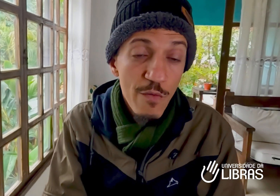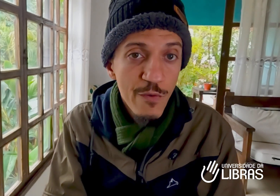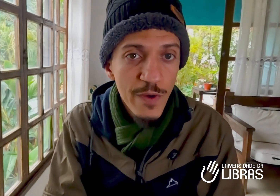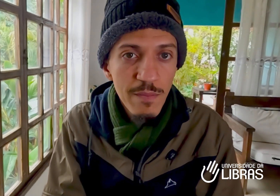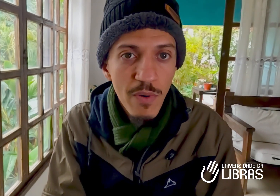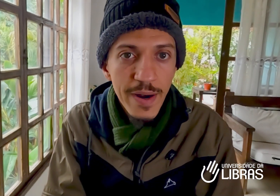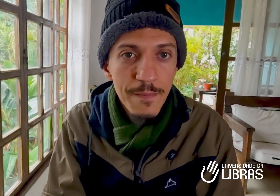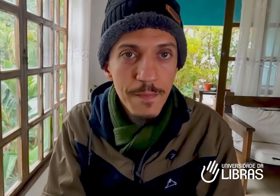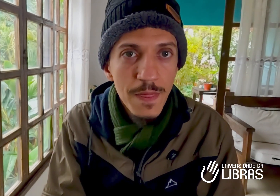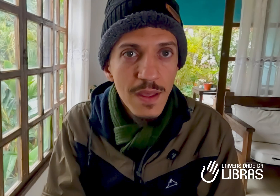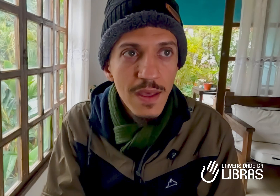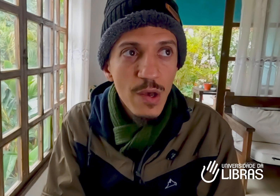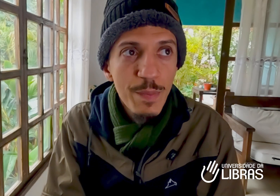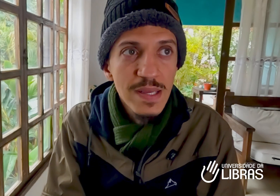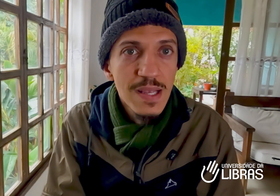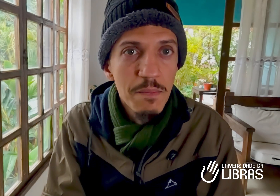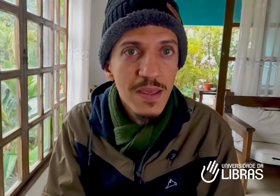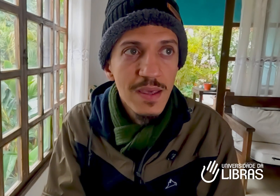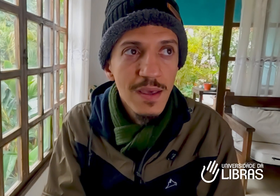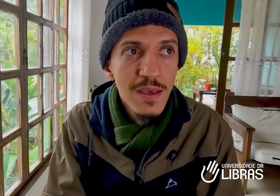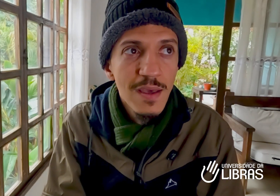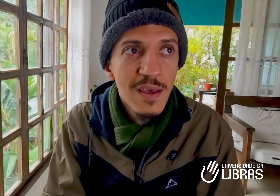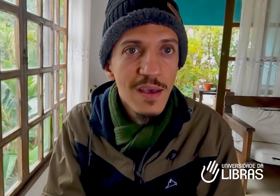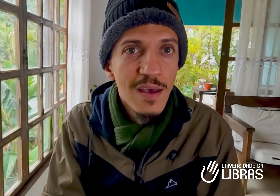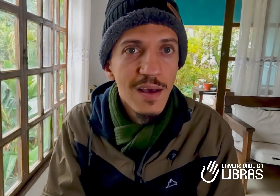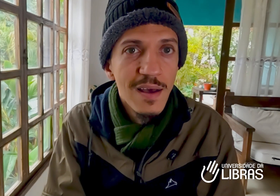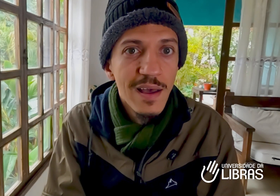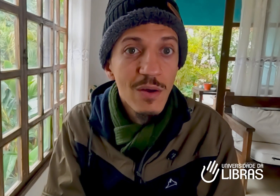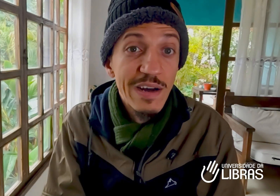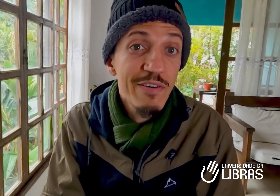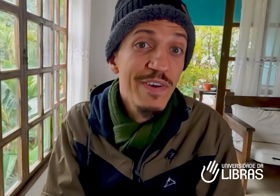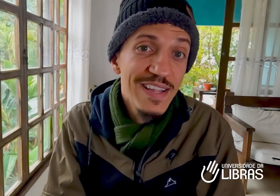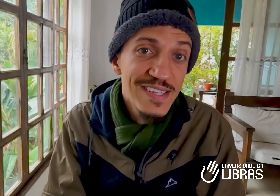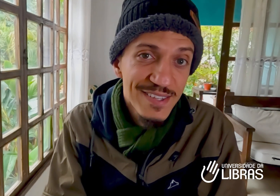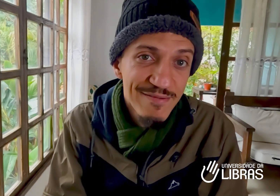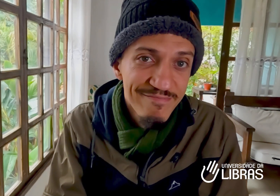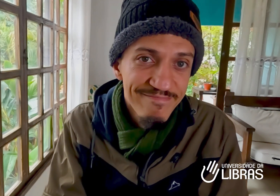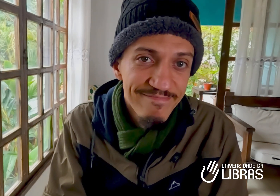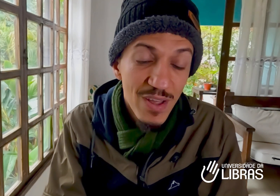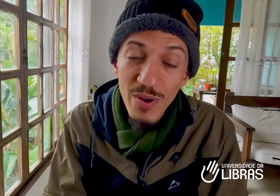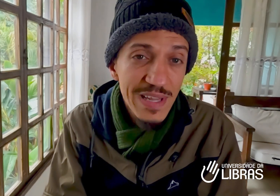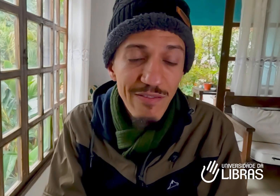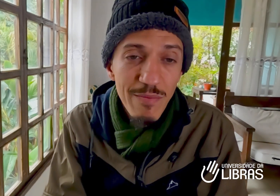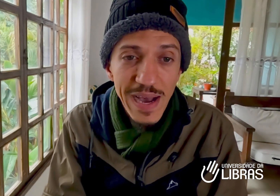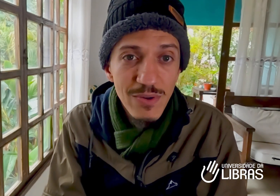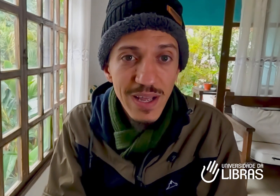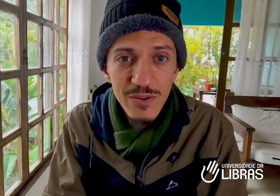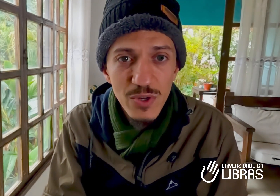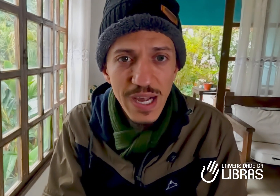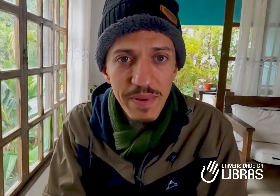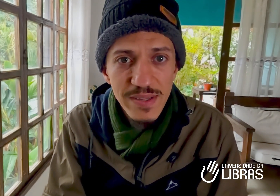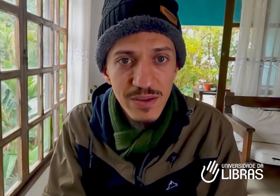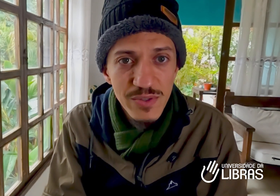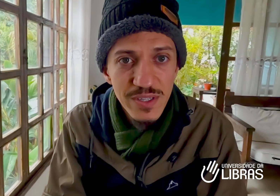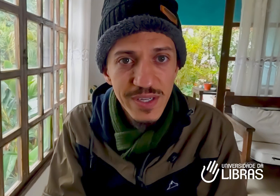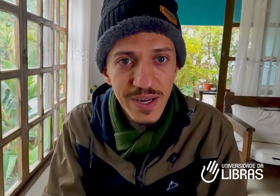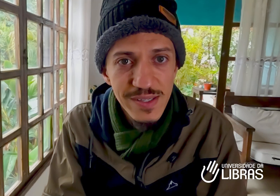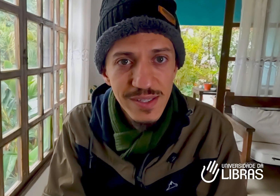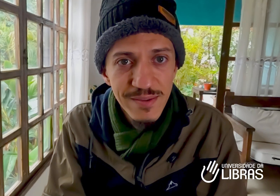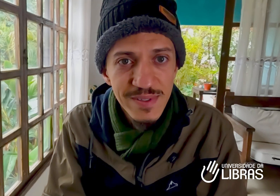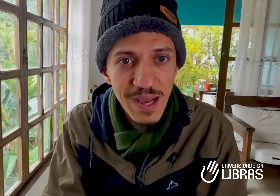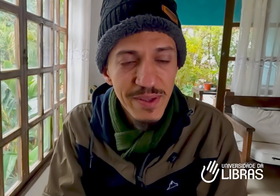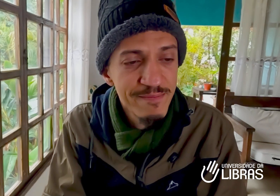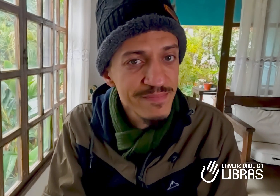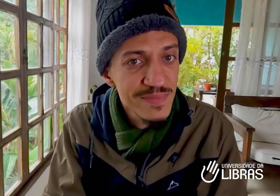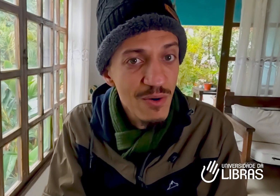que eu fui embora, eu percebi que eu estava feliz. Eu não estava mais com aquela dor de cabeça que eu sentia